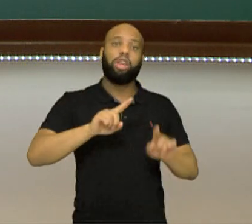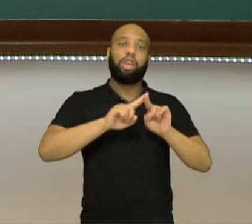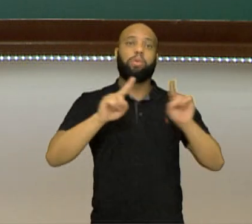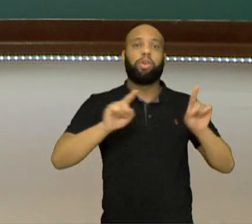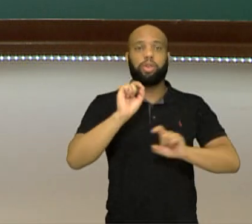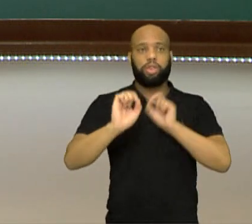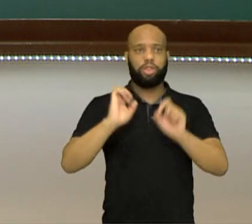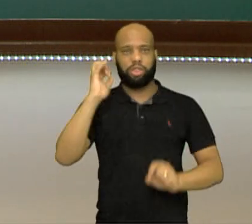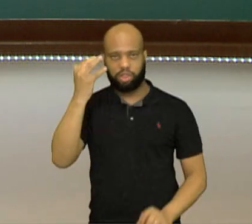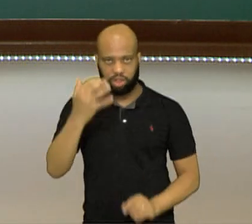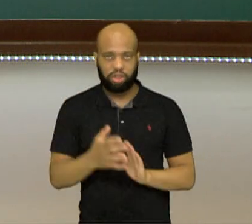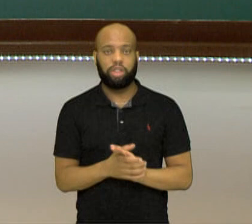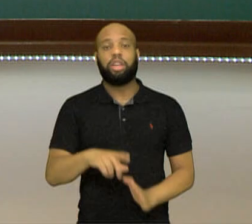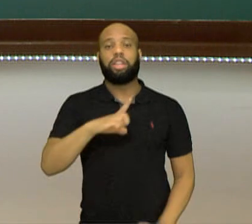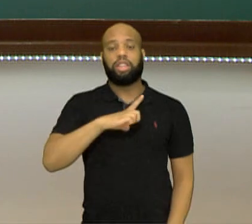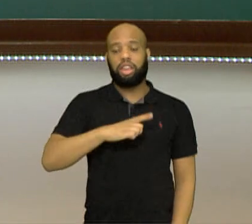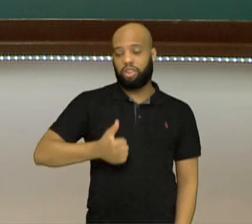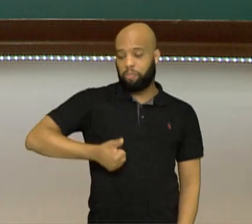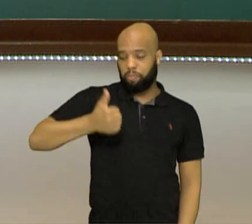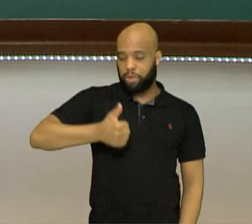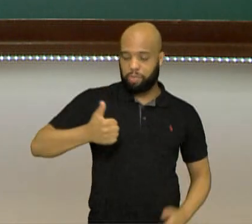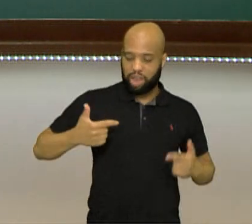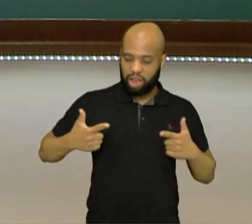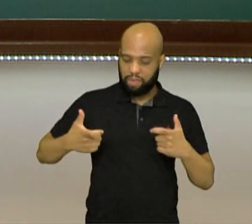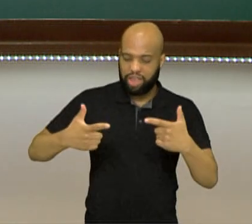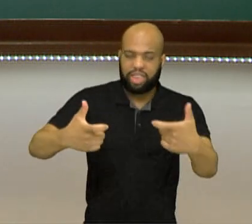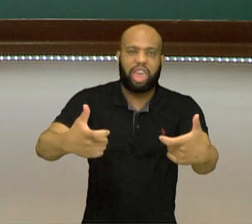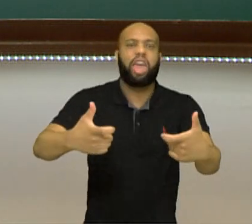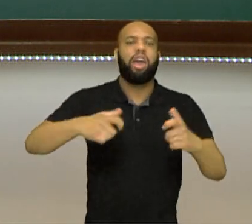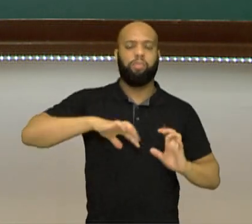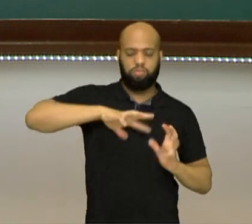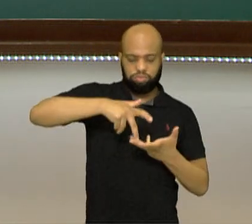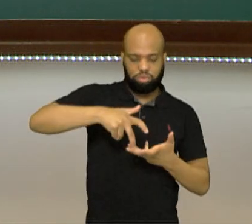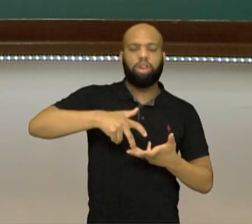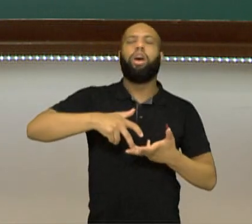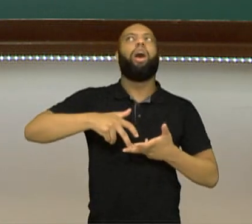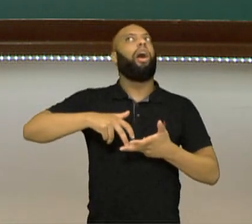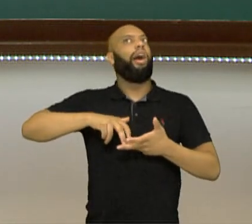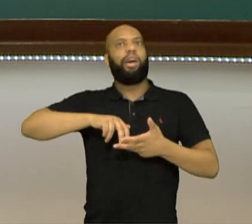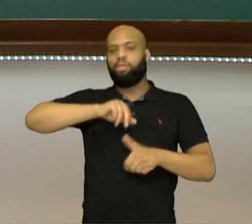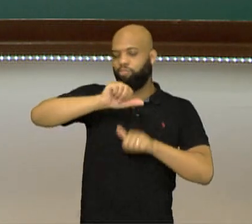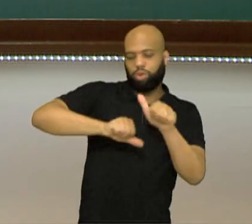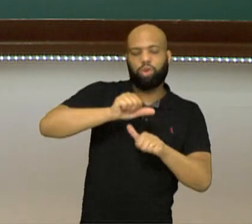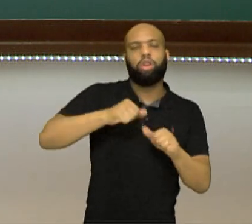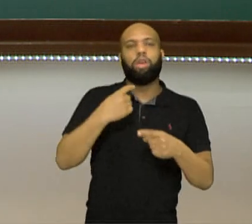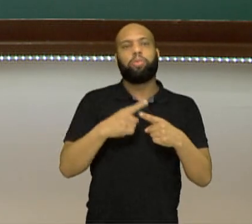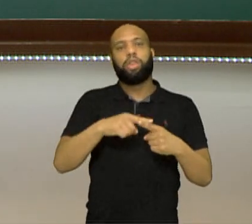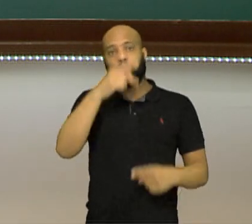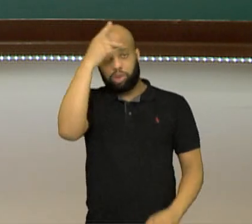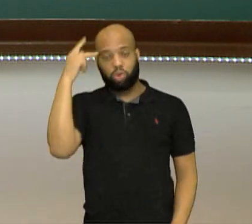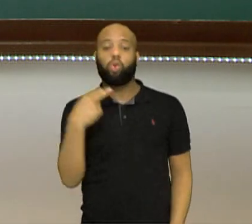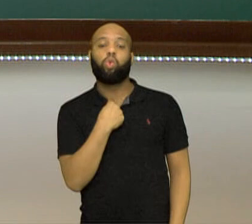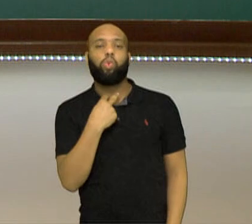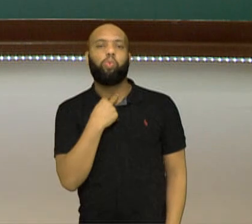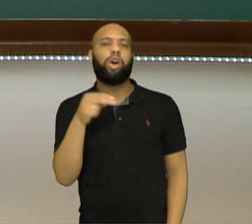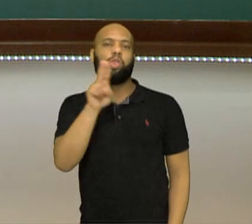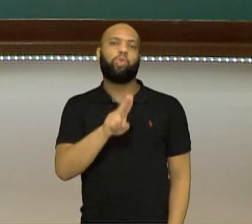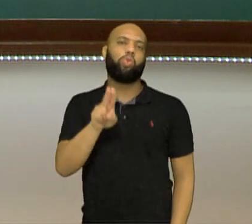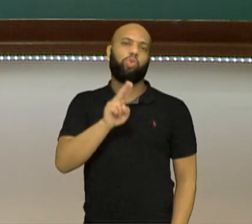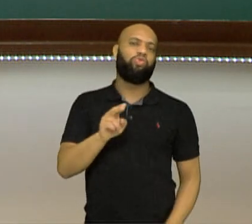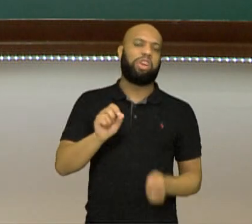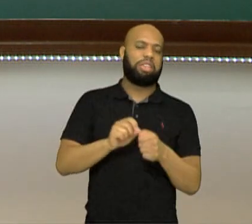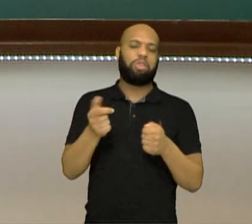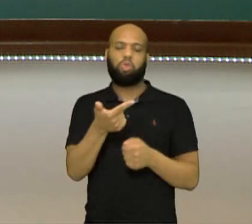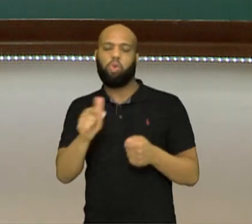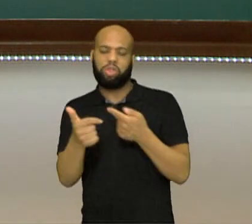aí, com a Primeira Guerra Mundial, aí que o negócio desandou de vez. As pessoas estavam ocupadas com outras coisas, né, pensando